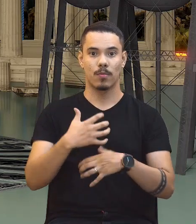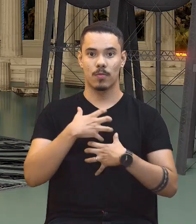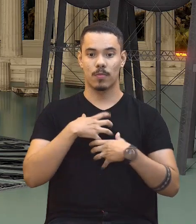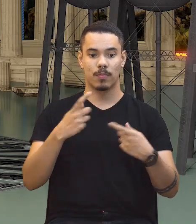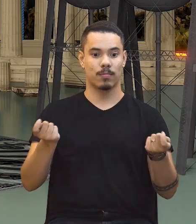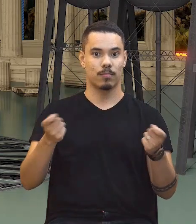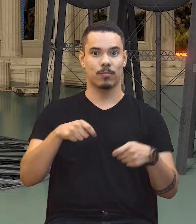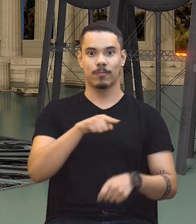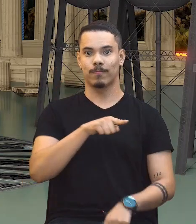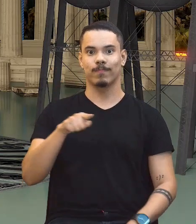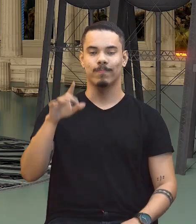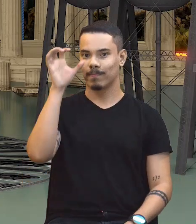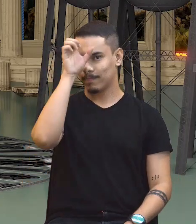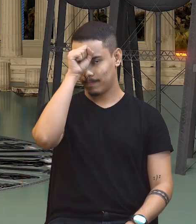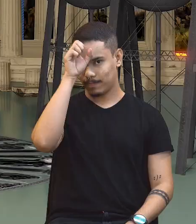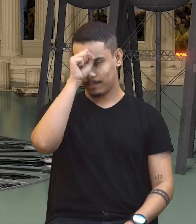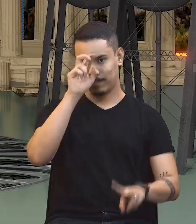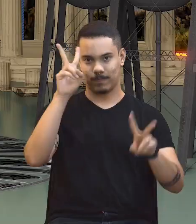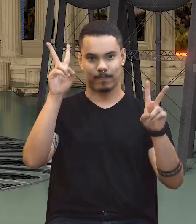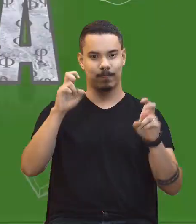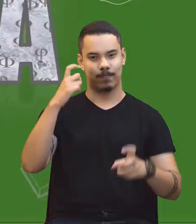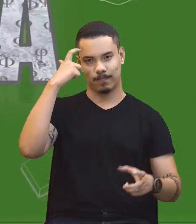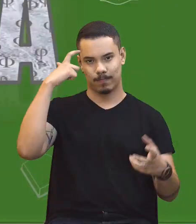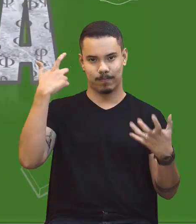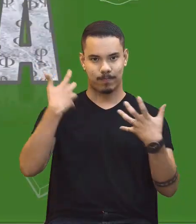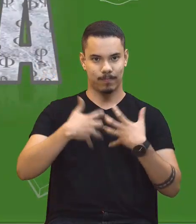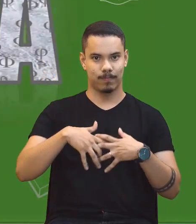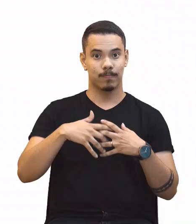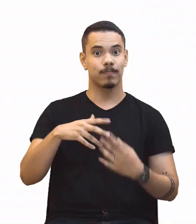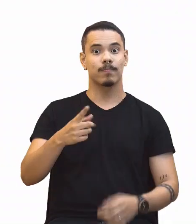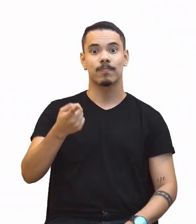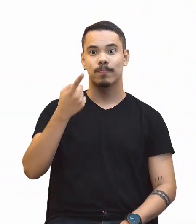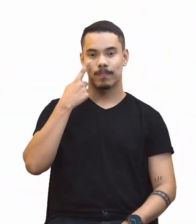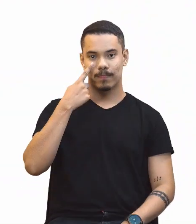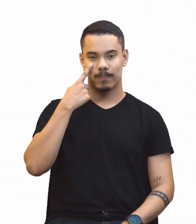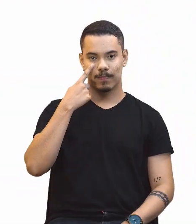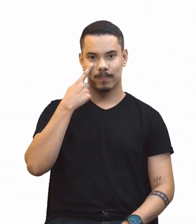pouco sobre o pensamento deles. Vamos lá então para a nossa revisão.